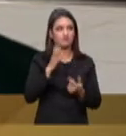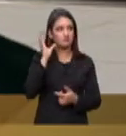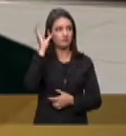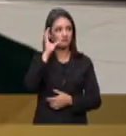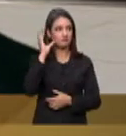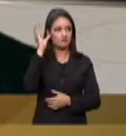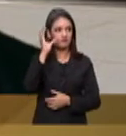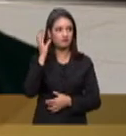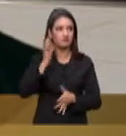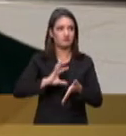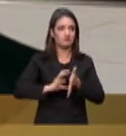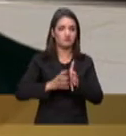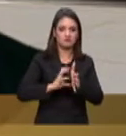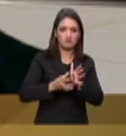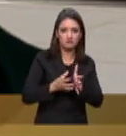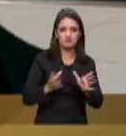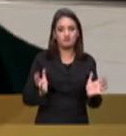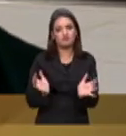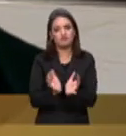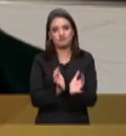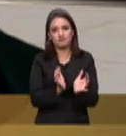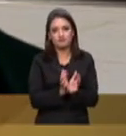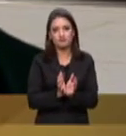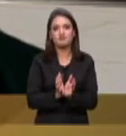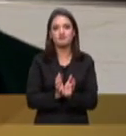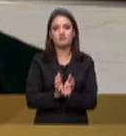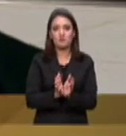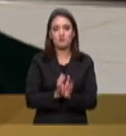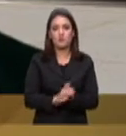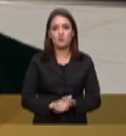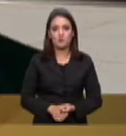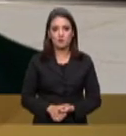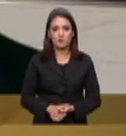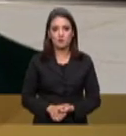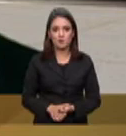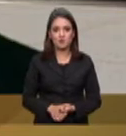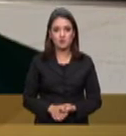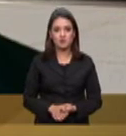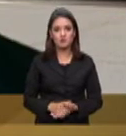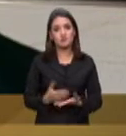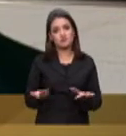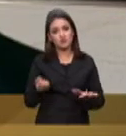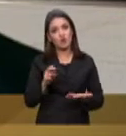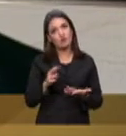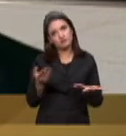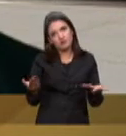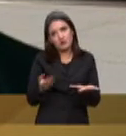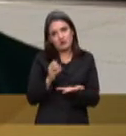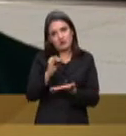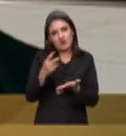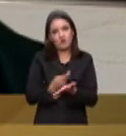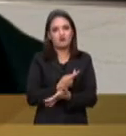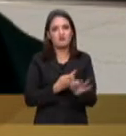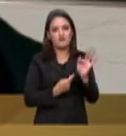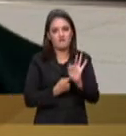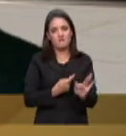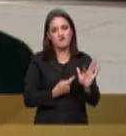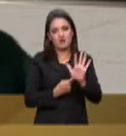candidatos, partidos, coligações, ou agora, se vier a acontecer, federações